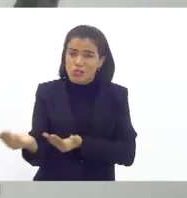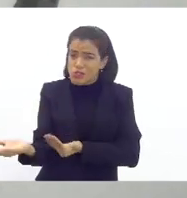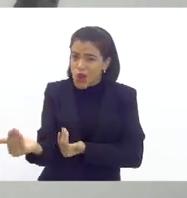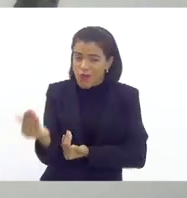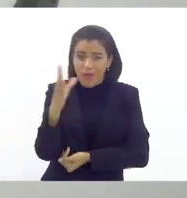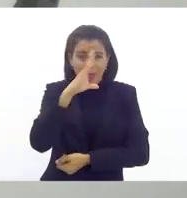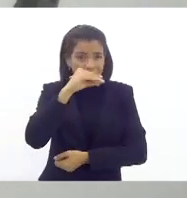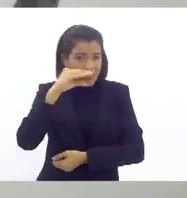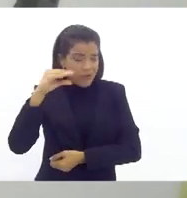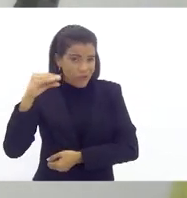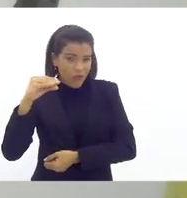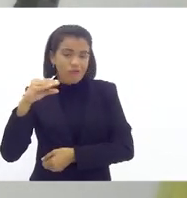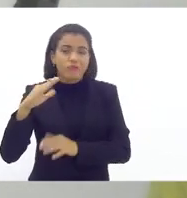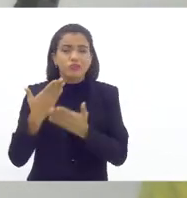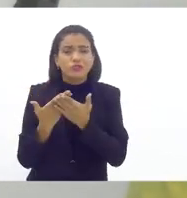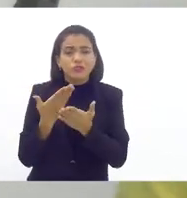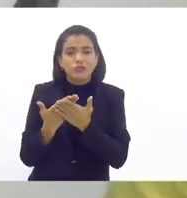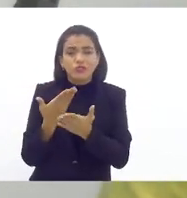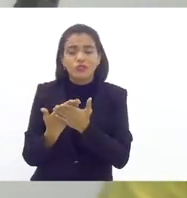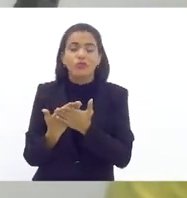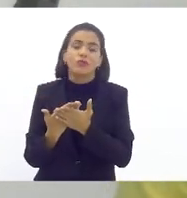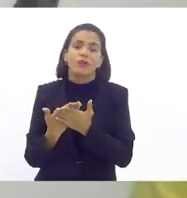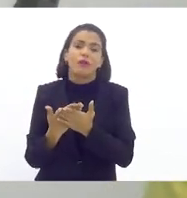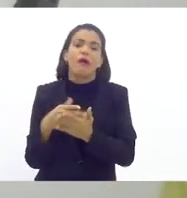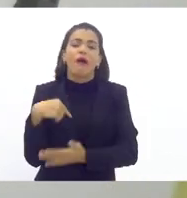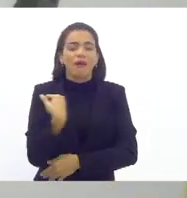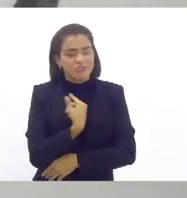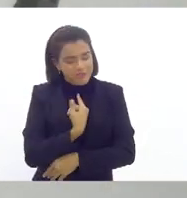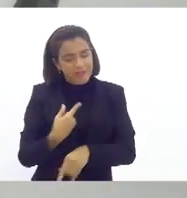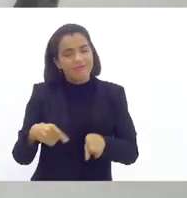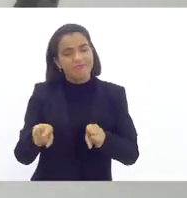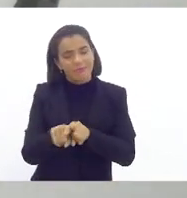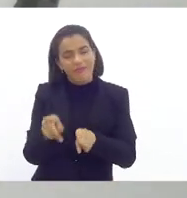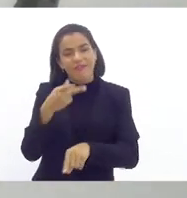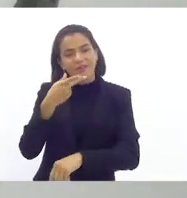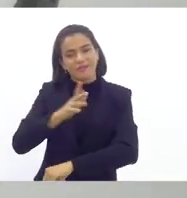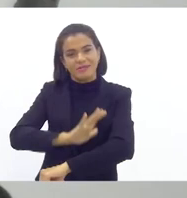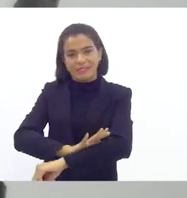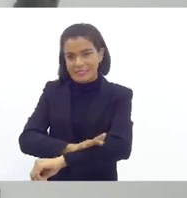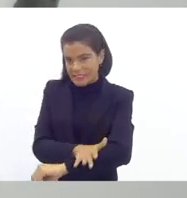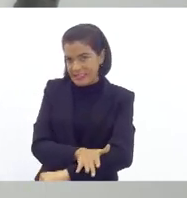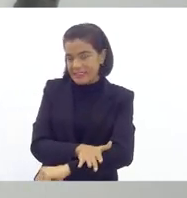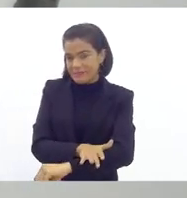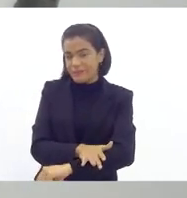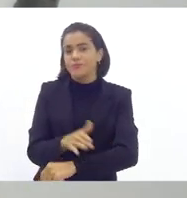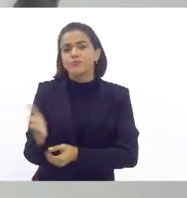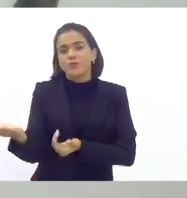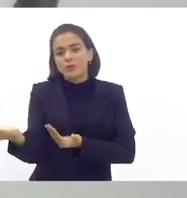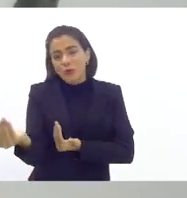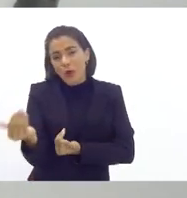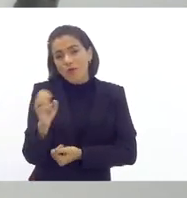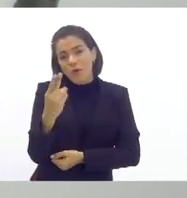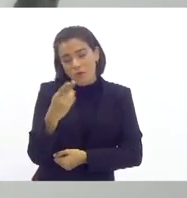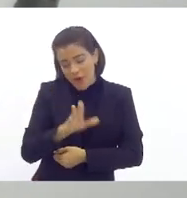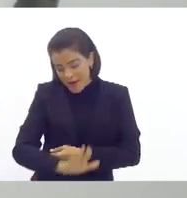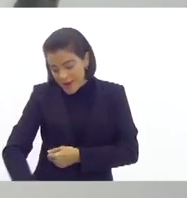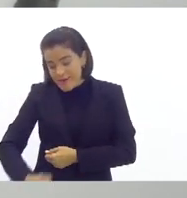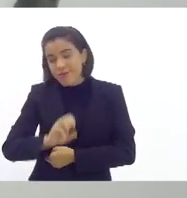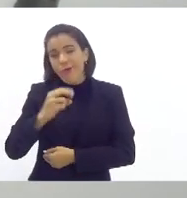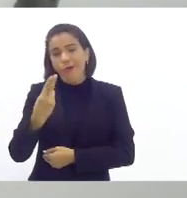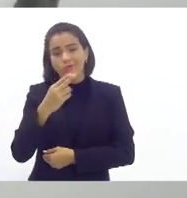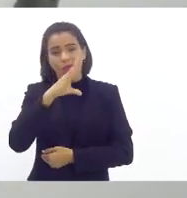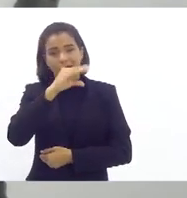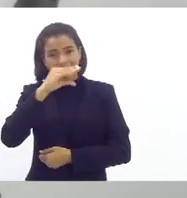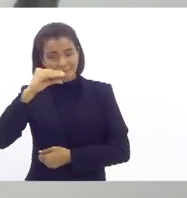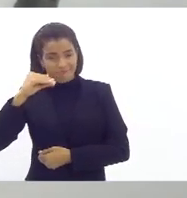adolescentes que estão estudando, a gente também está falando de racismo. Quando um jovem, uma criança, um adolescente que está em